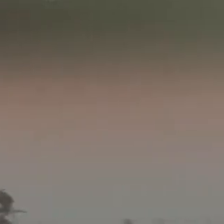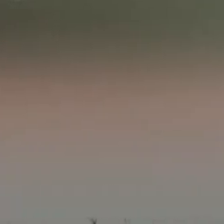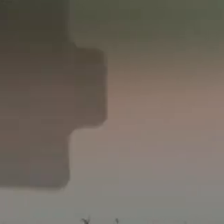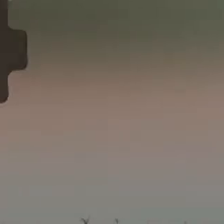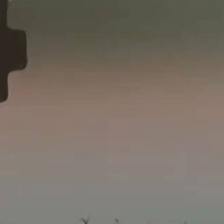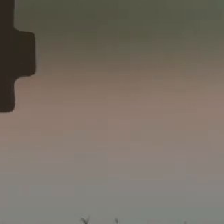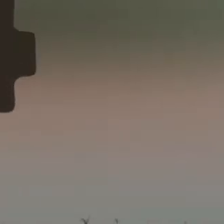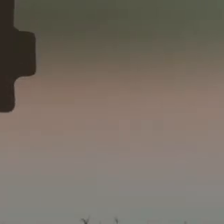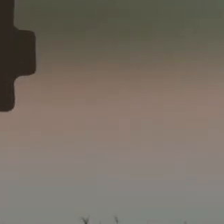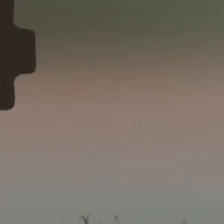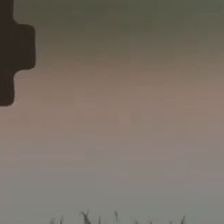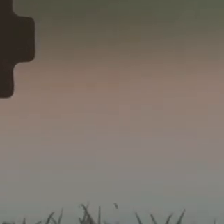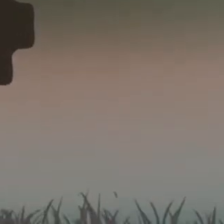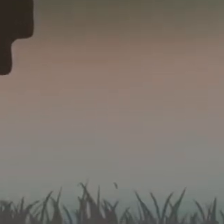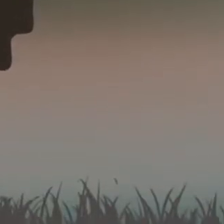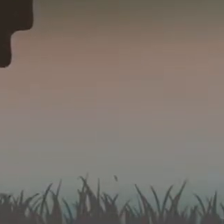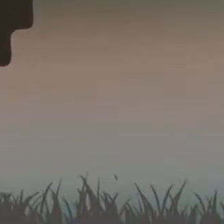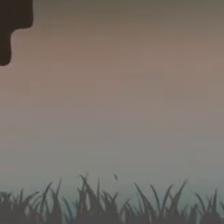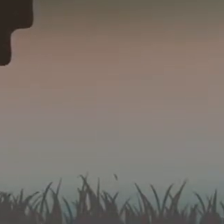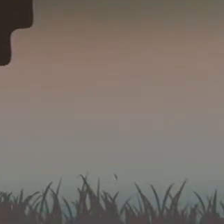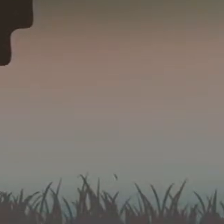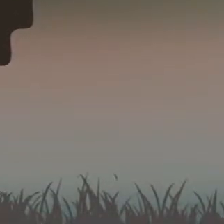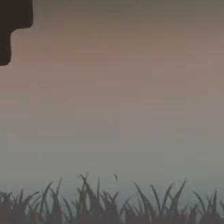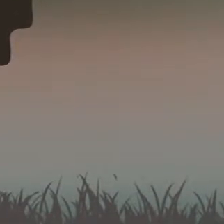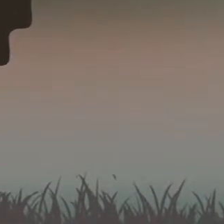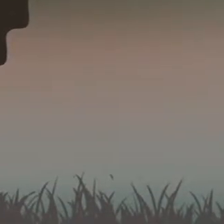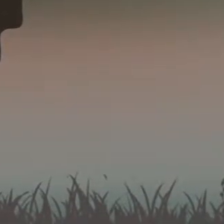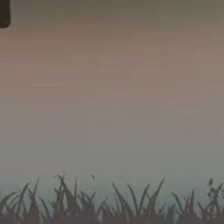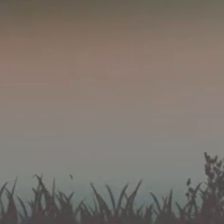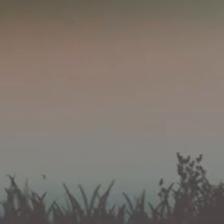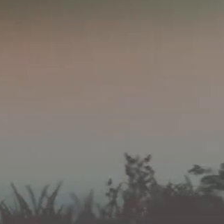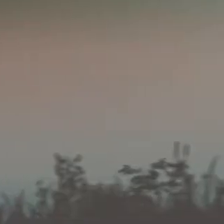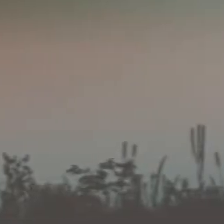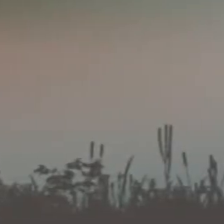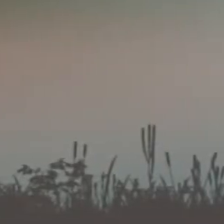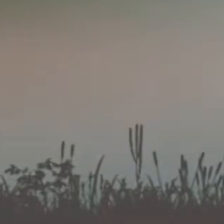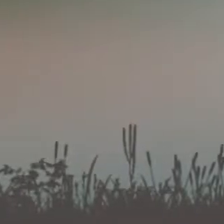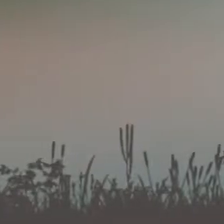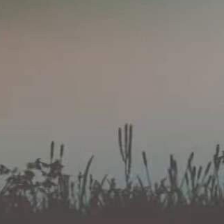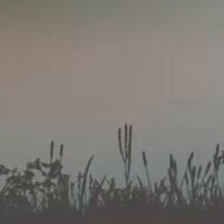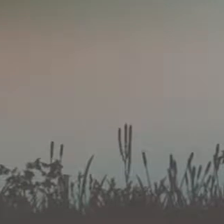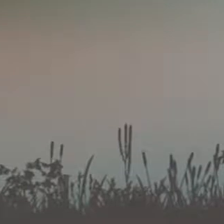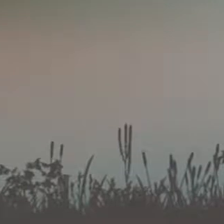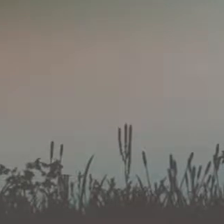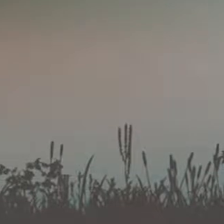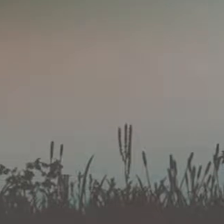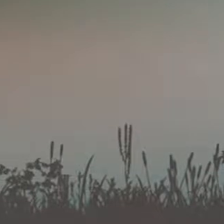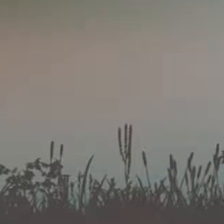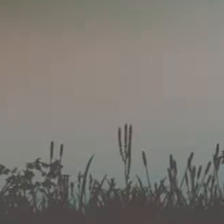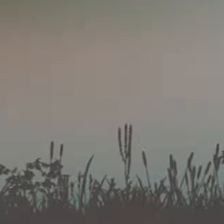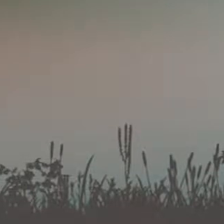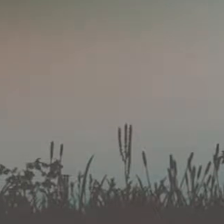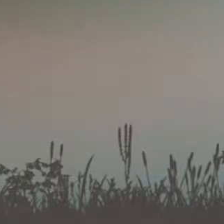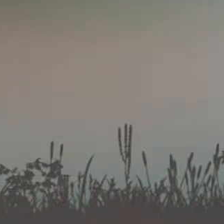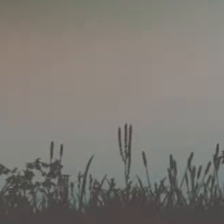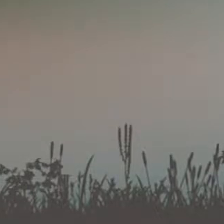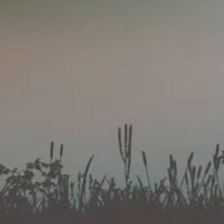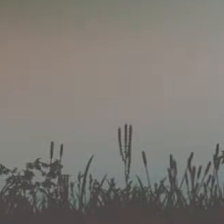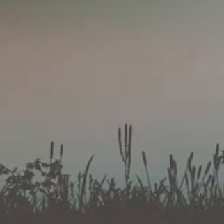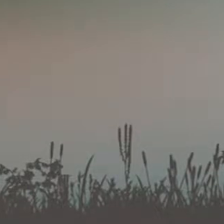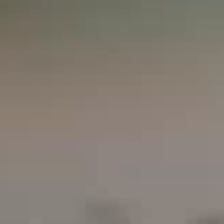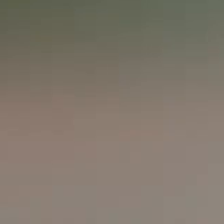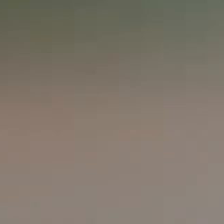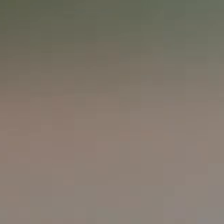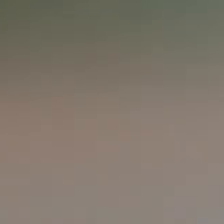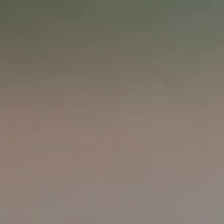Desde 2004, abrimos os braços em defesa e preservação dos animais silvestres, vítimas de abuso e em